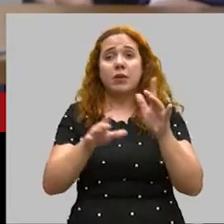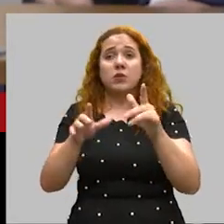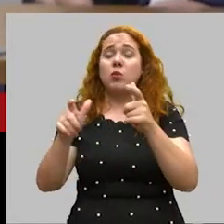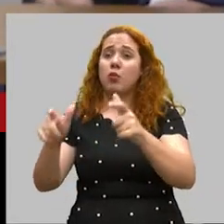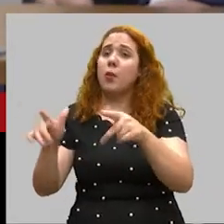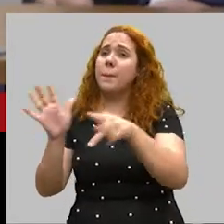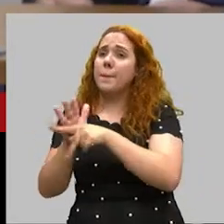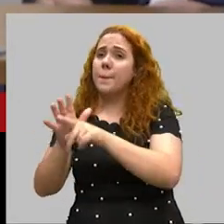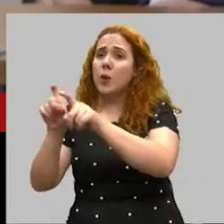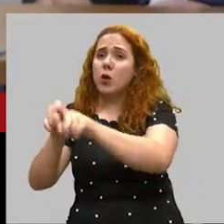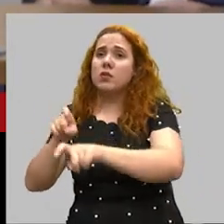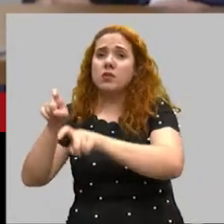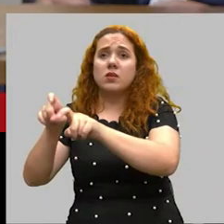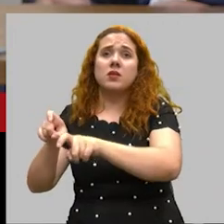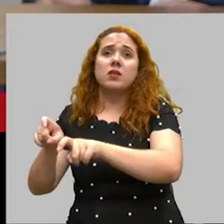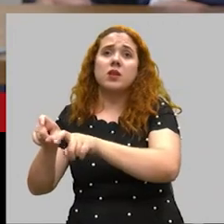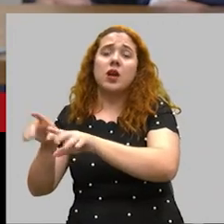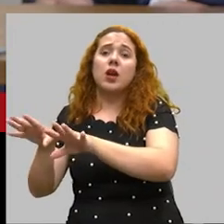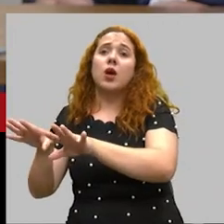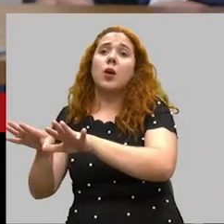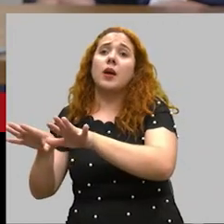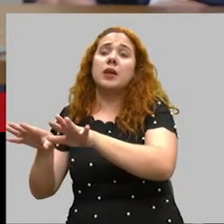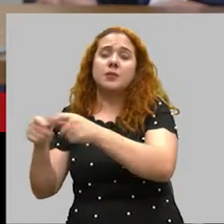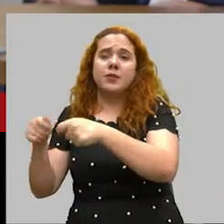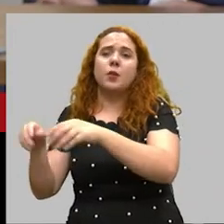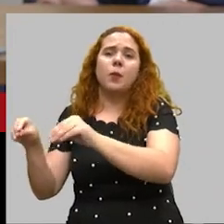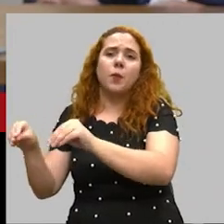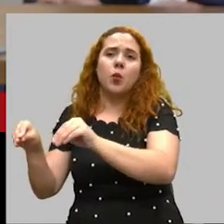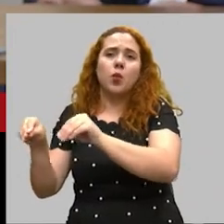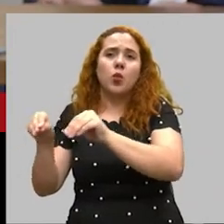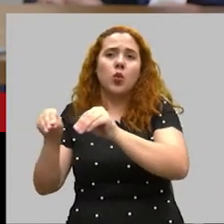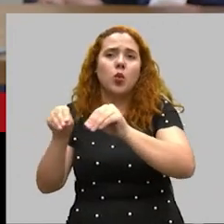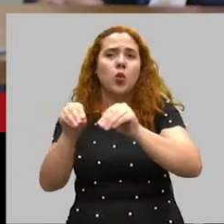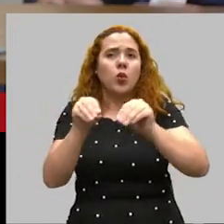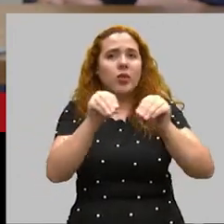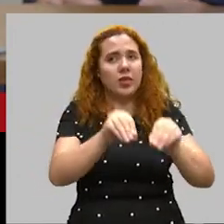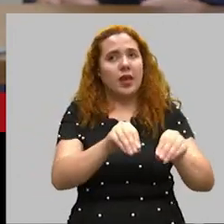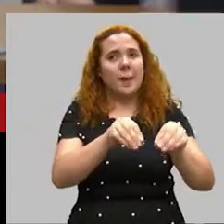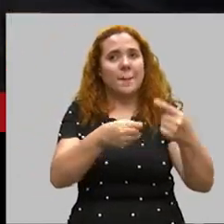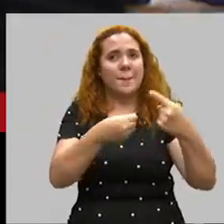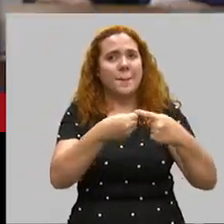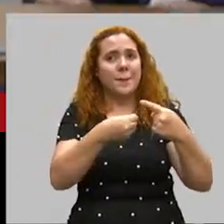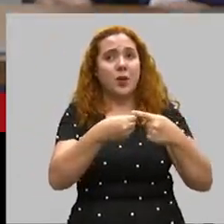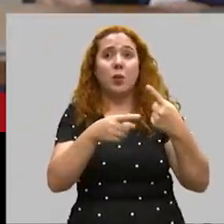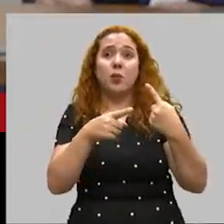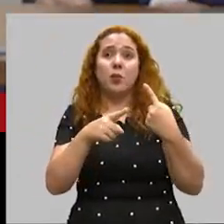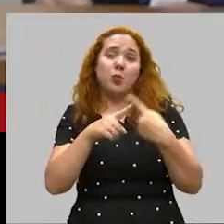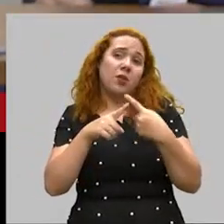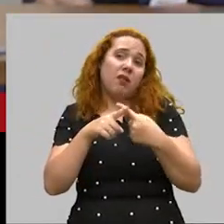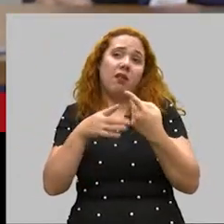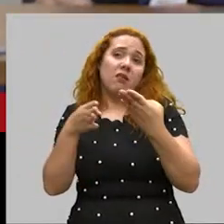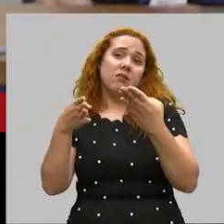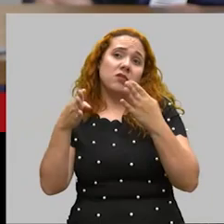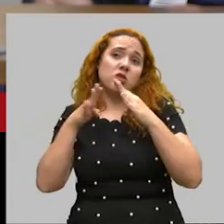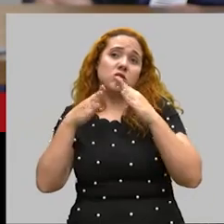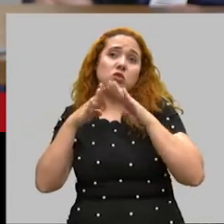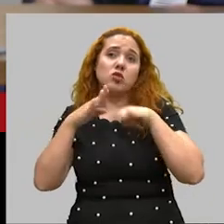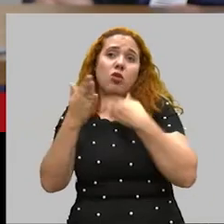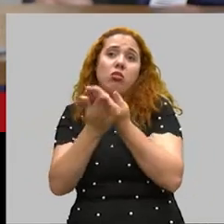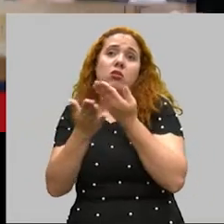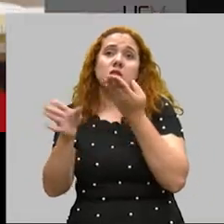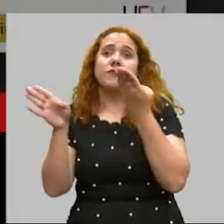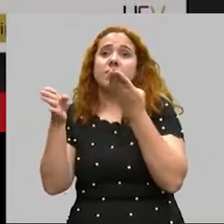rurais eles estão na verdade em ambientes urbanos pela na verdade pela próprio fechamento das escolas do Campo né